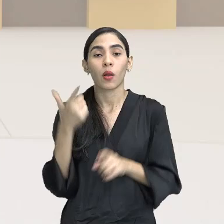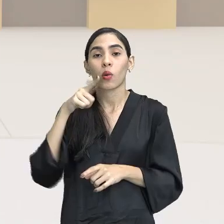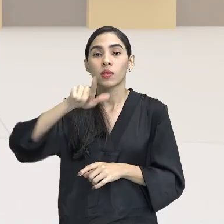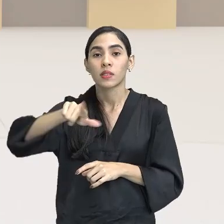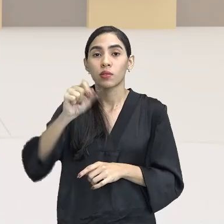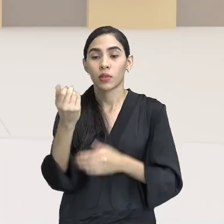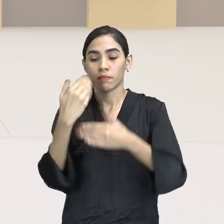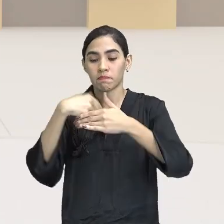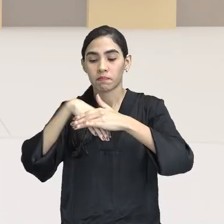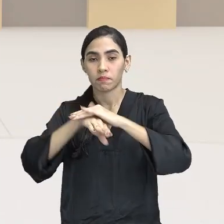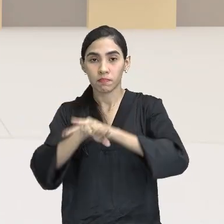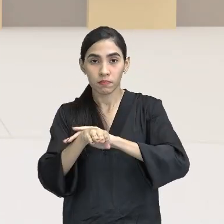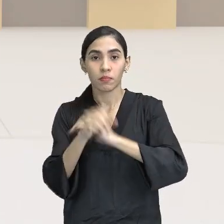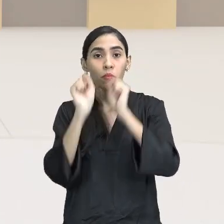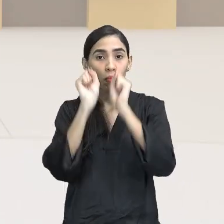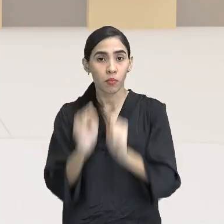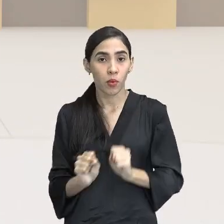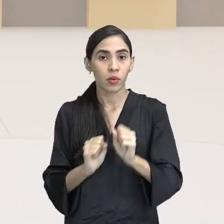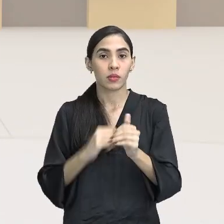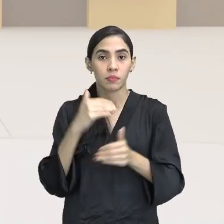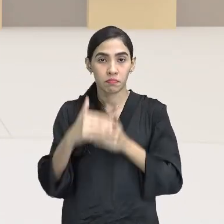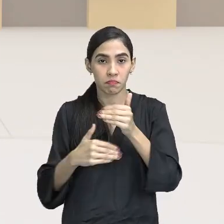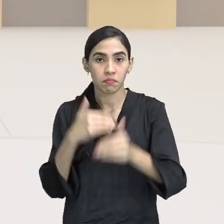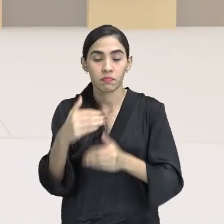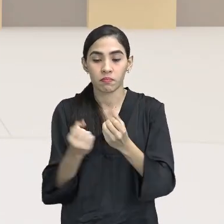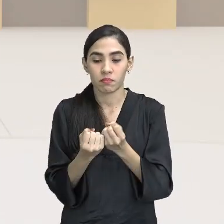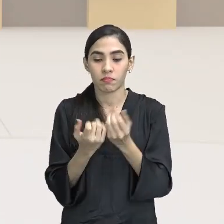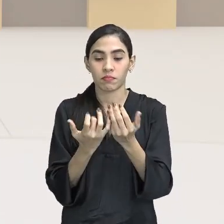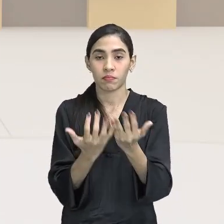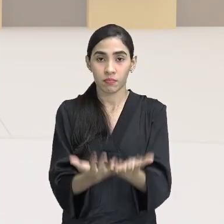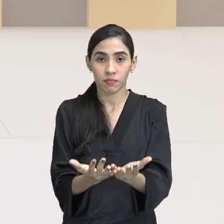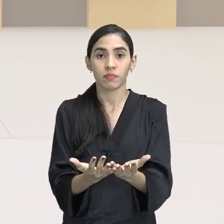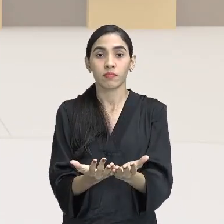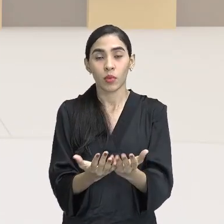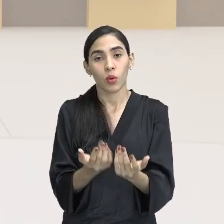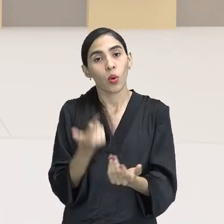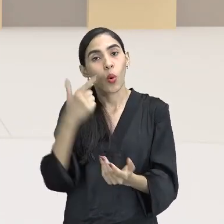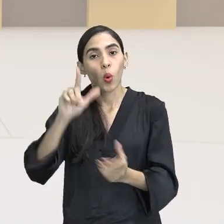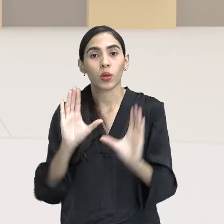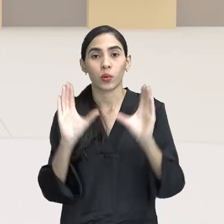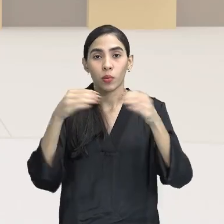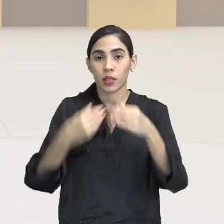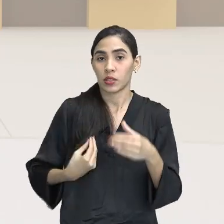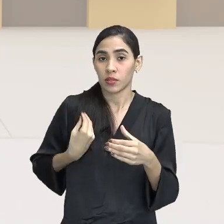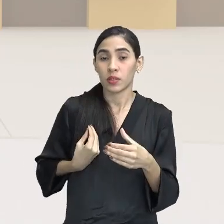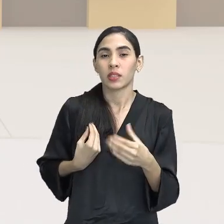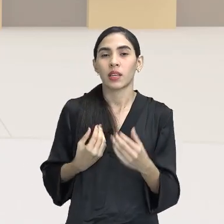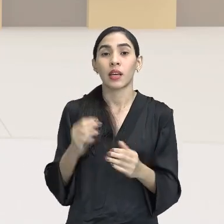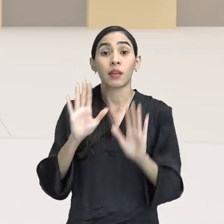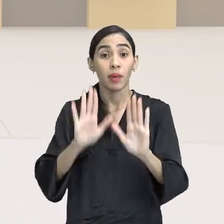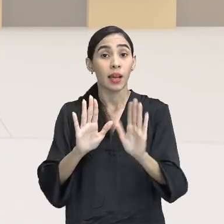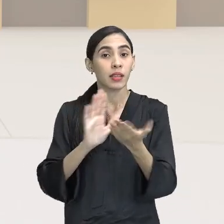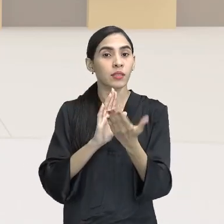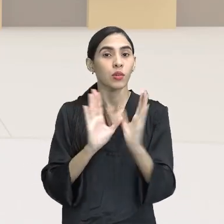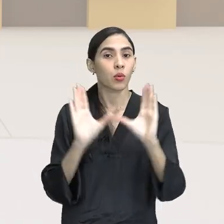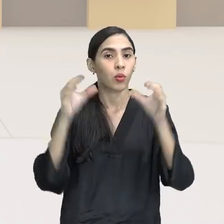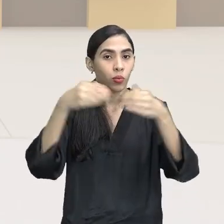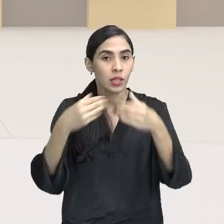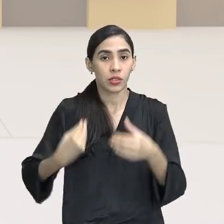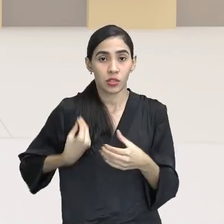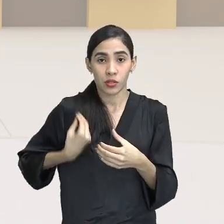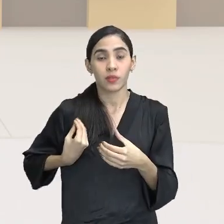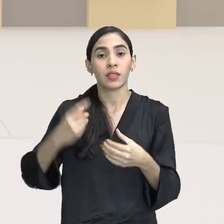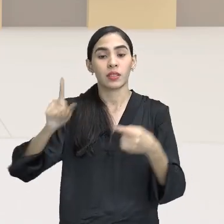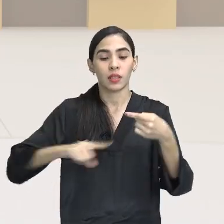ali uma reserva para que ele possa voltar a ser oferecido ali para outros seres. E quando a gente fala de seres vivos, a gente está falando tanto dos